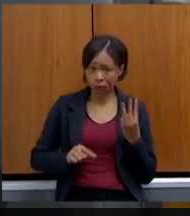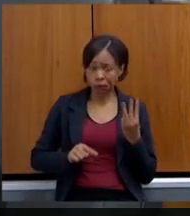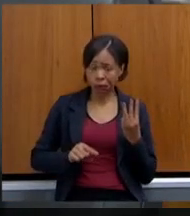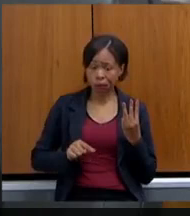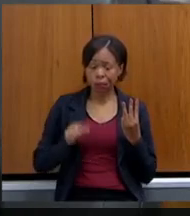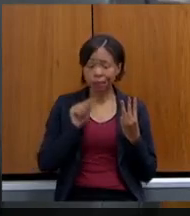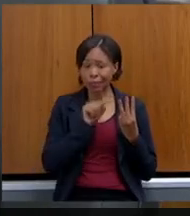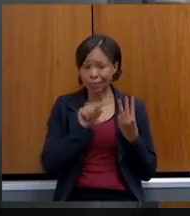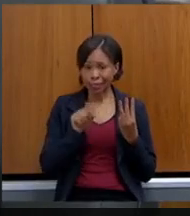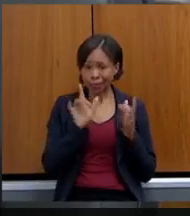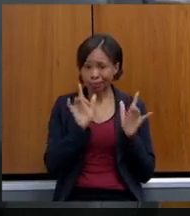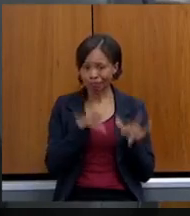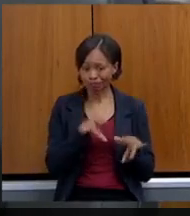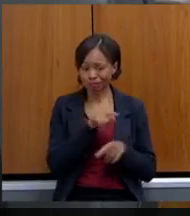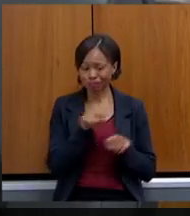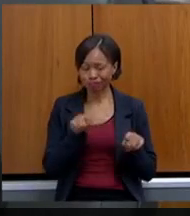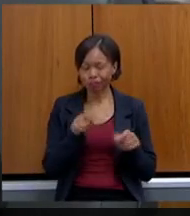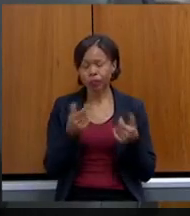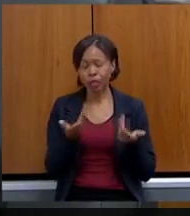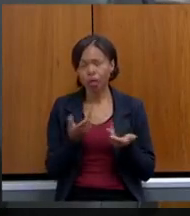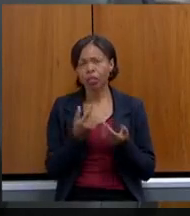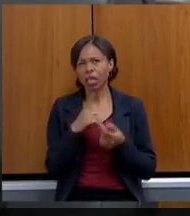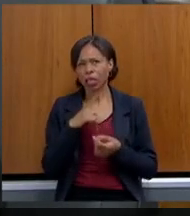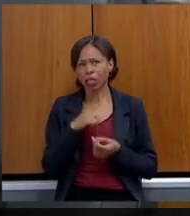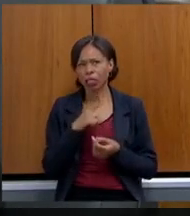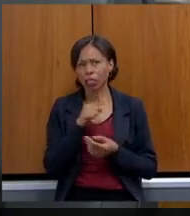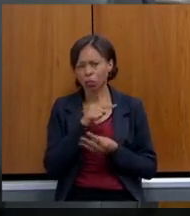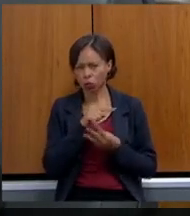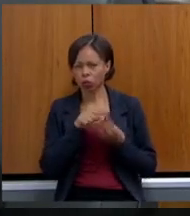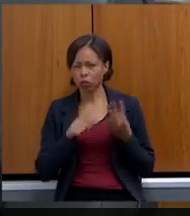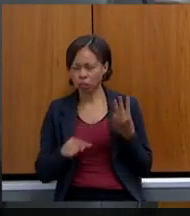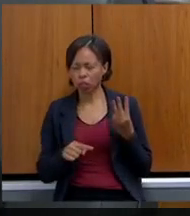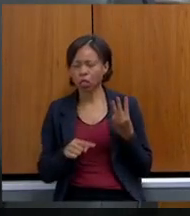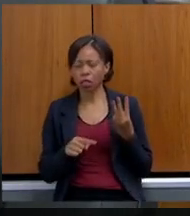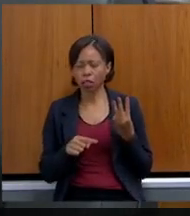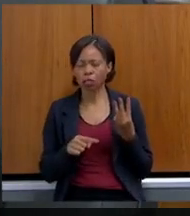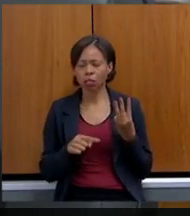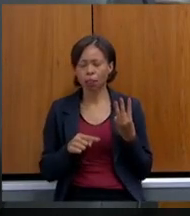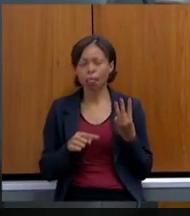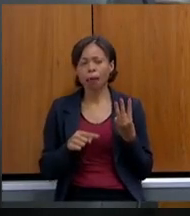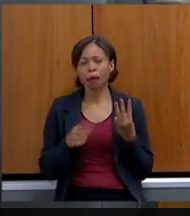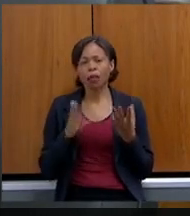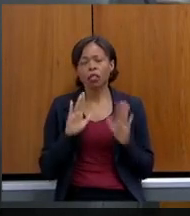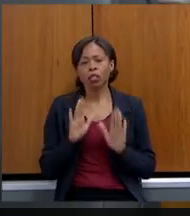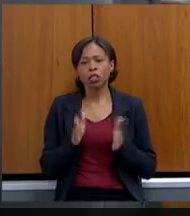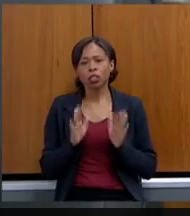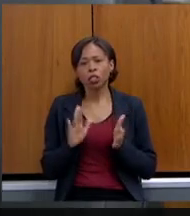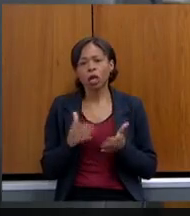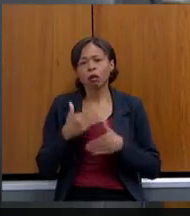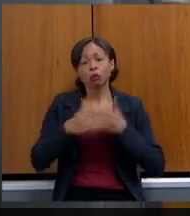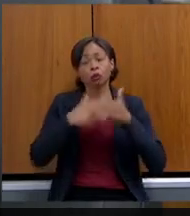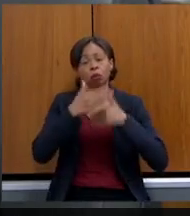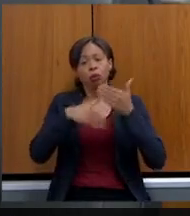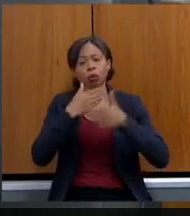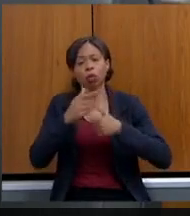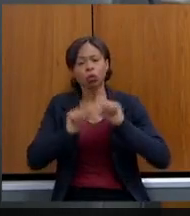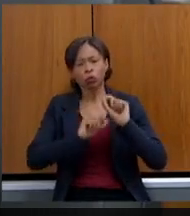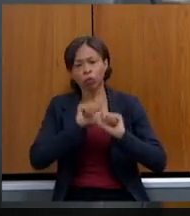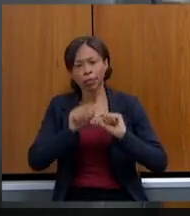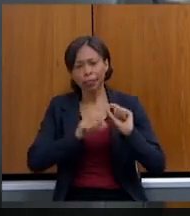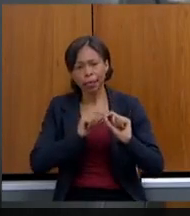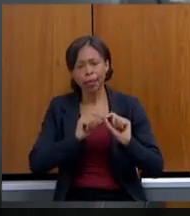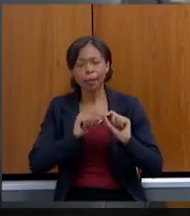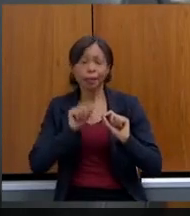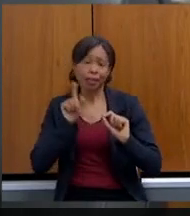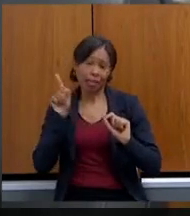né atualmente é e todos eles estão tá Deputado não apenas aqueles sobre os quais nós já falamos eles estão num processo que está